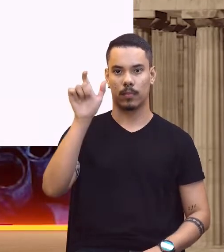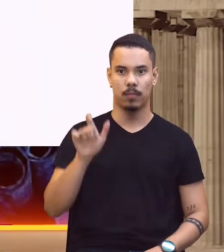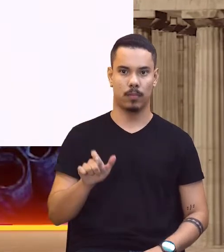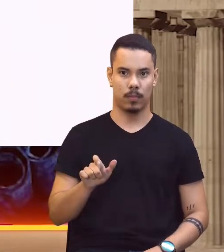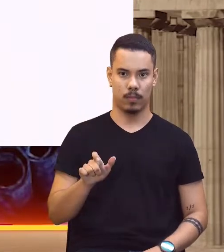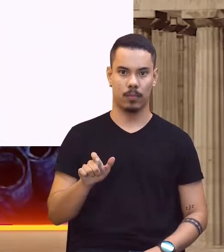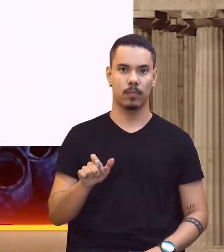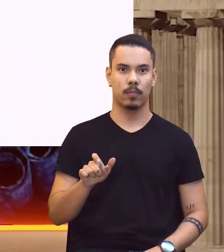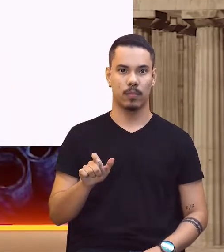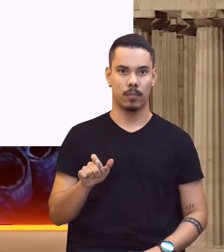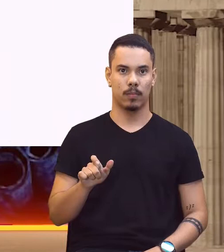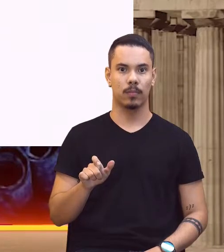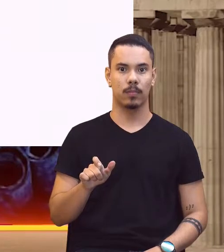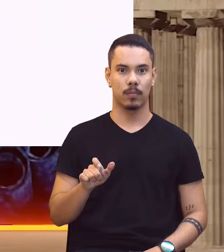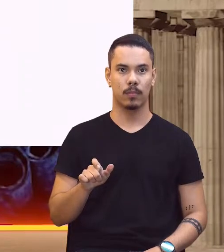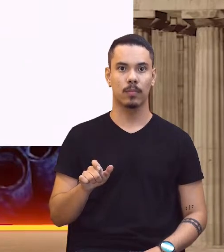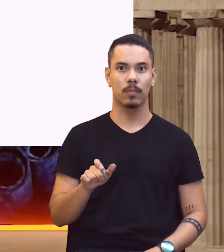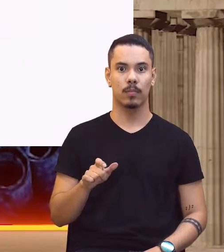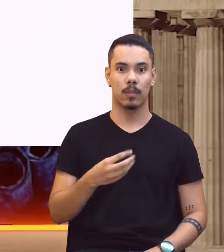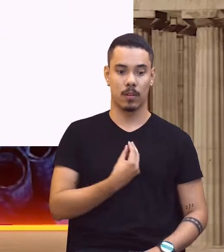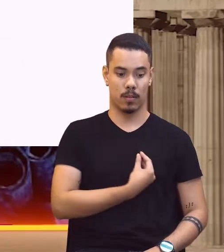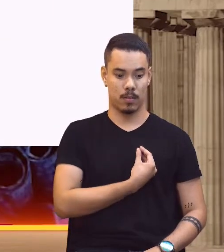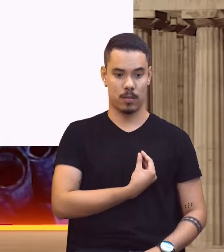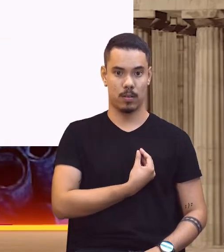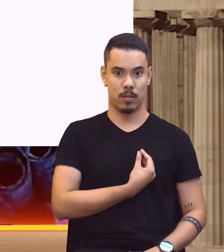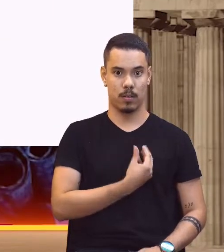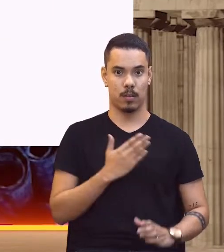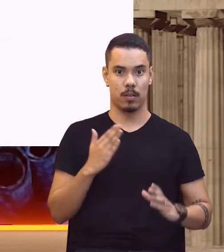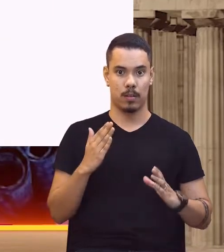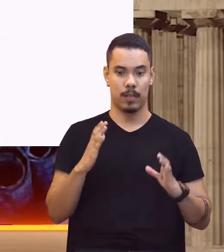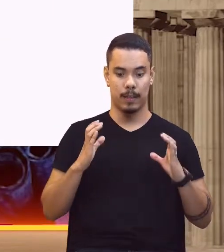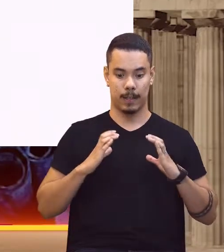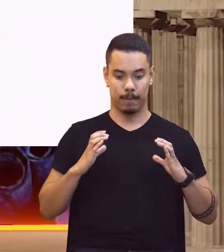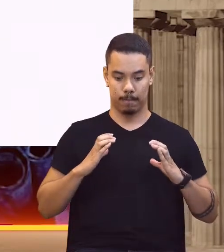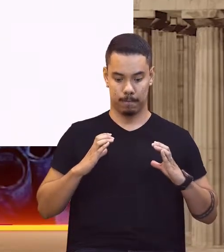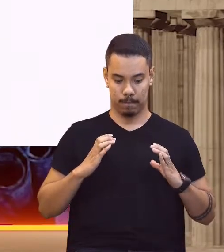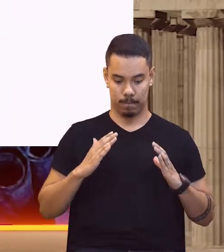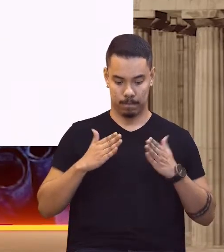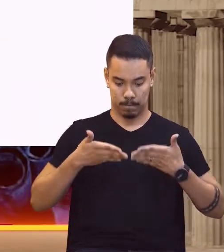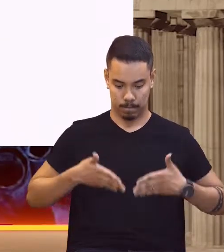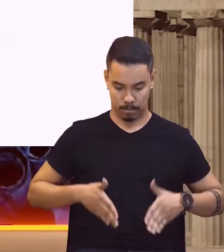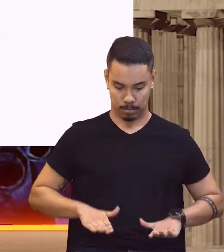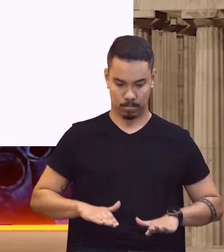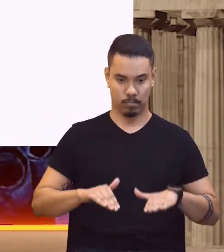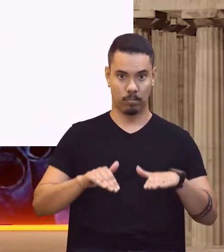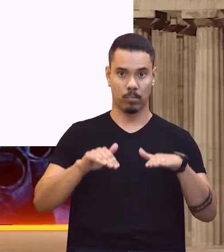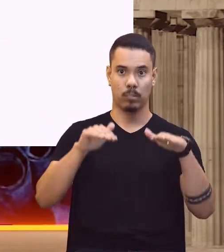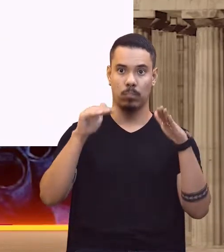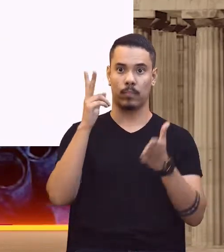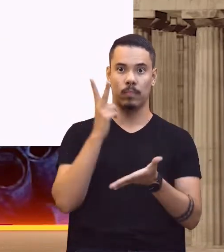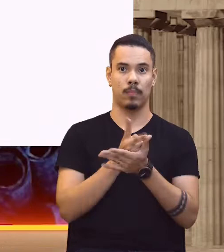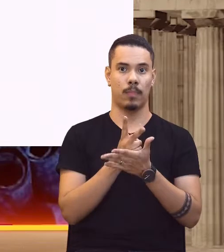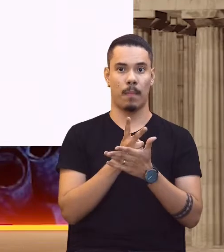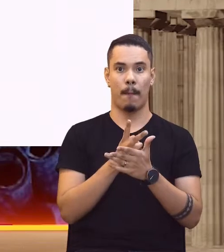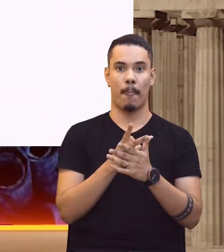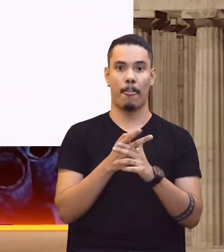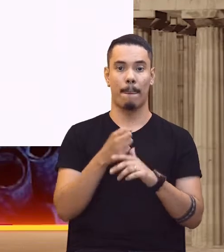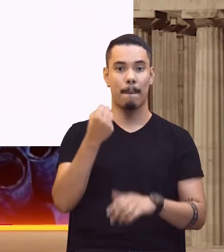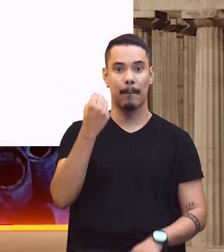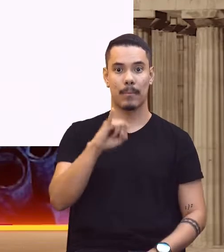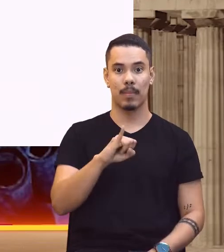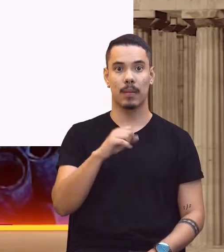viver na cidade onde nasceu, ou seja, ter nascido ali. Além disso, ser pessoa do